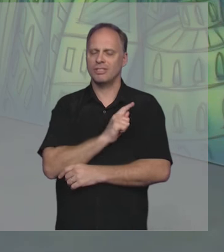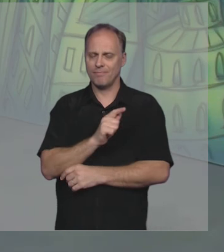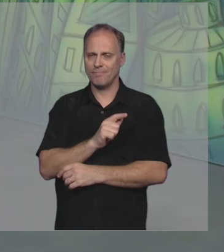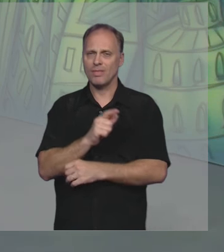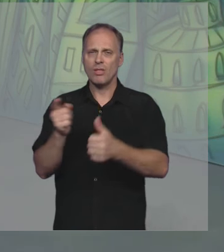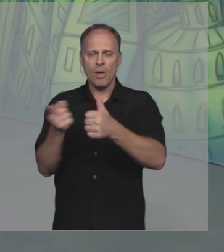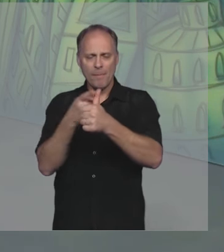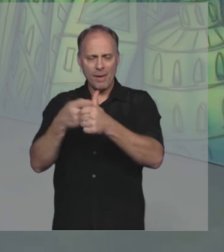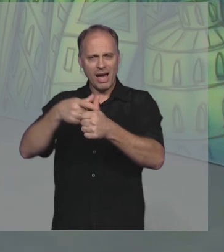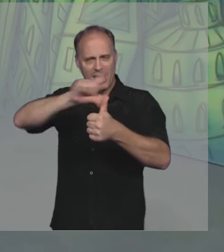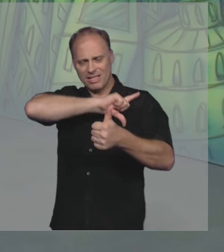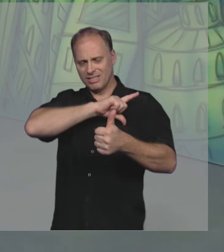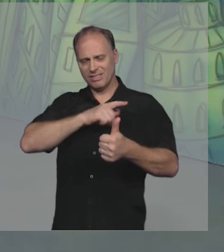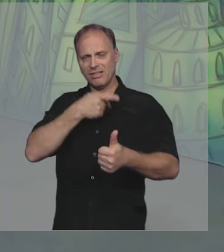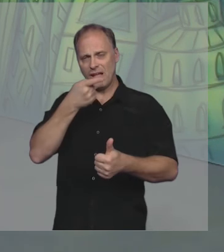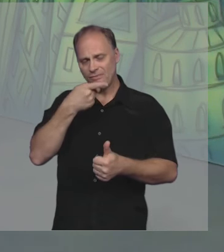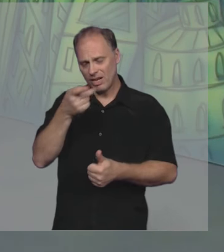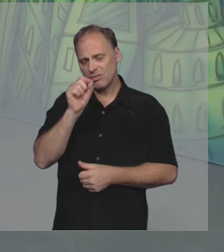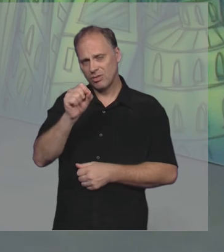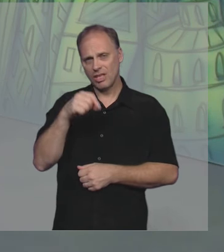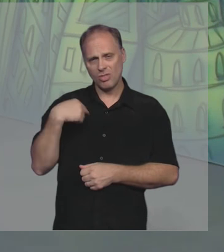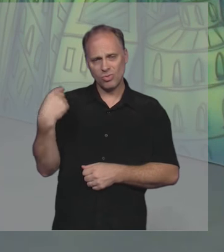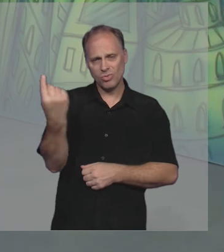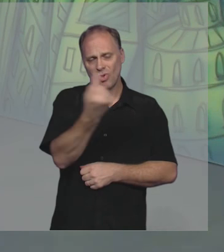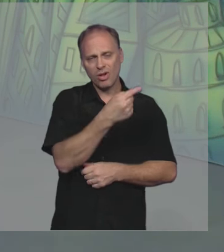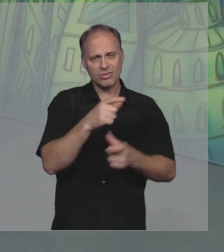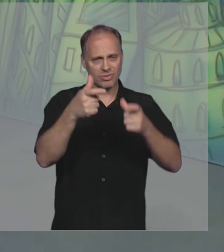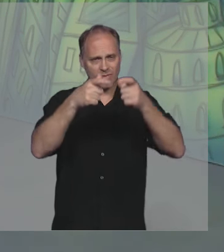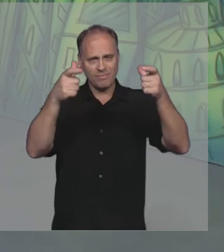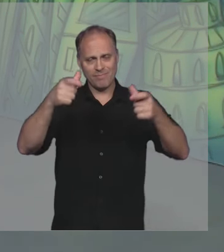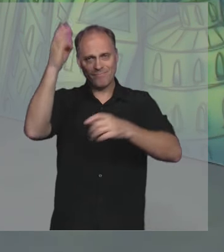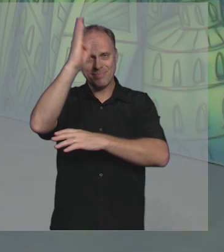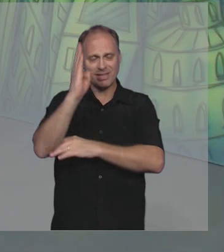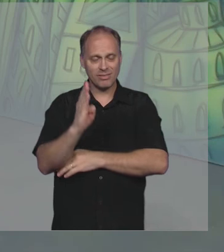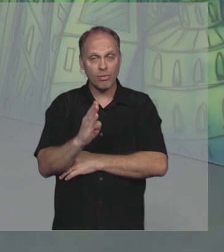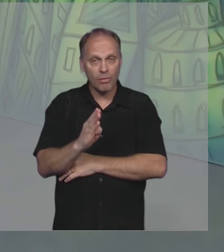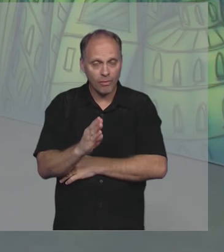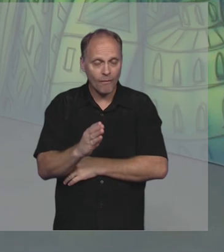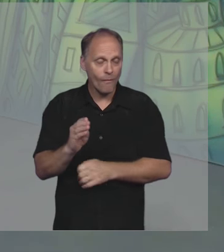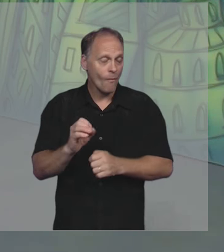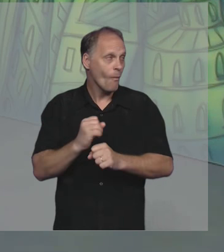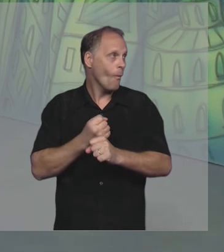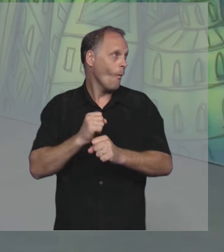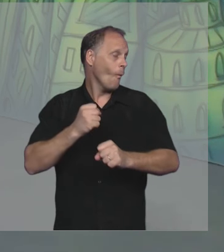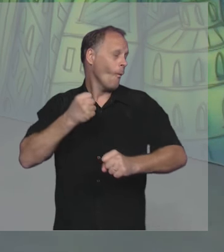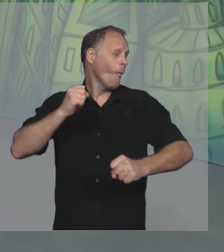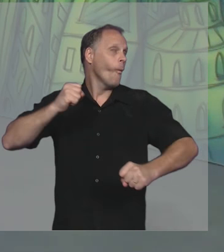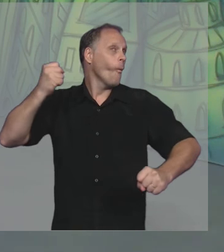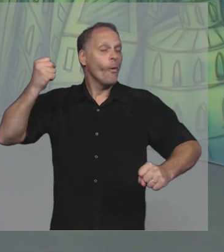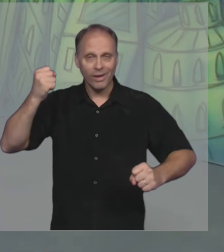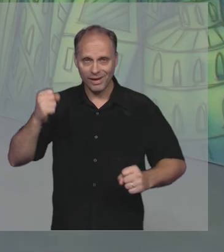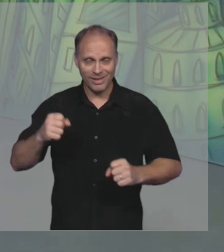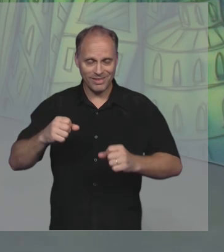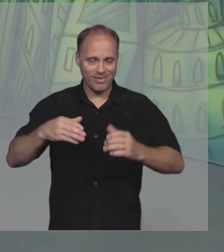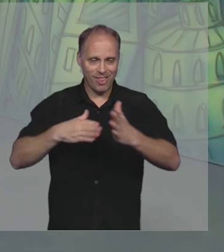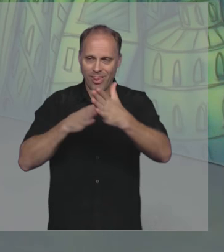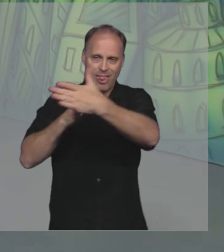primeiro bloco ali, o senhor falou, né, do nosso tamanho, né? O Brasil tem uma dimensão continental, né?